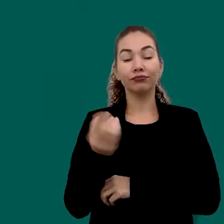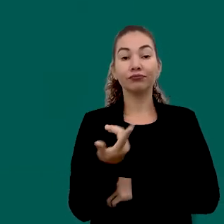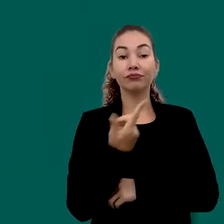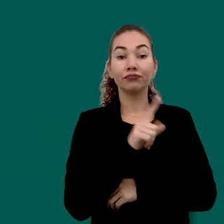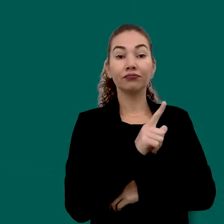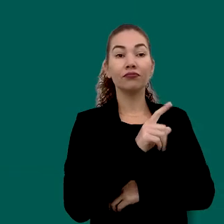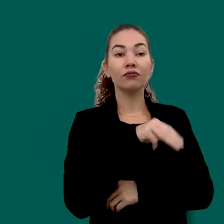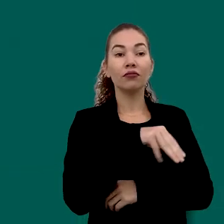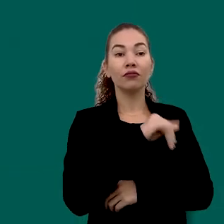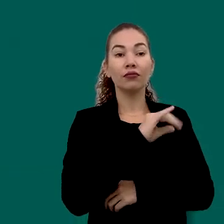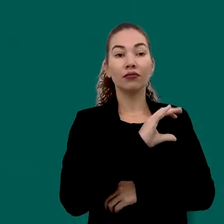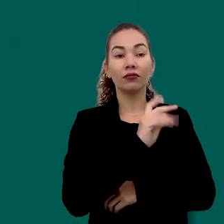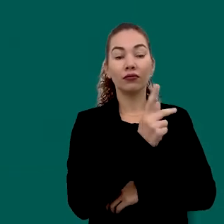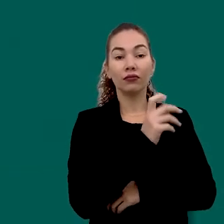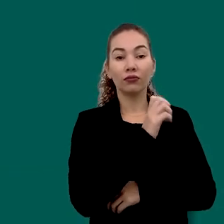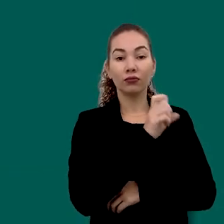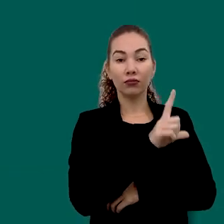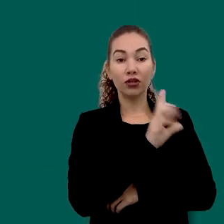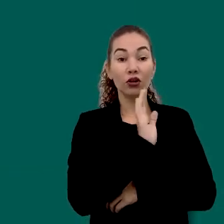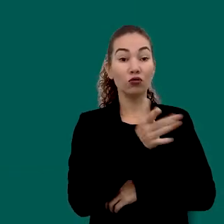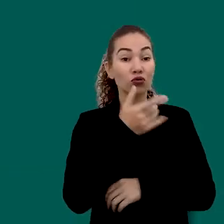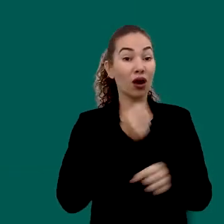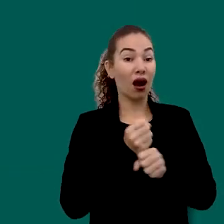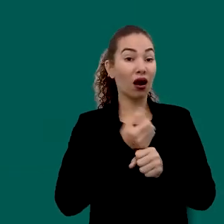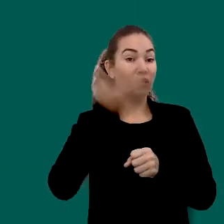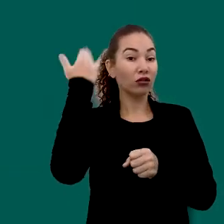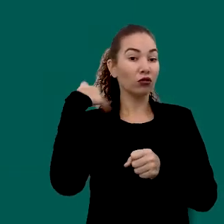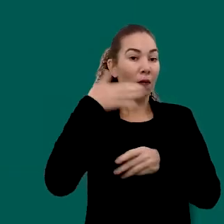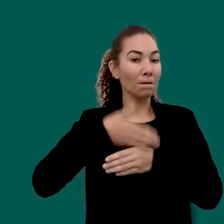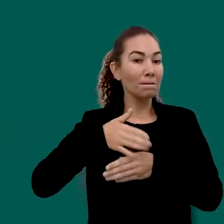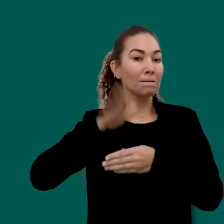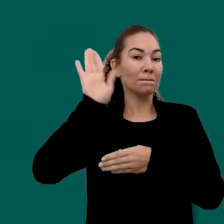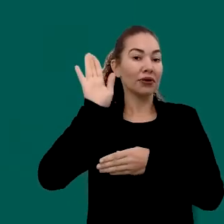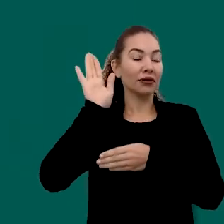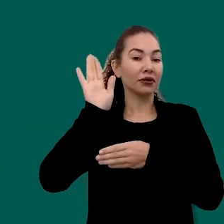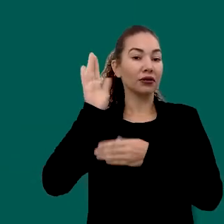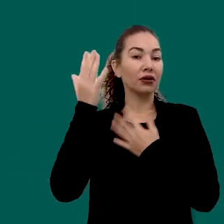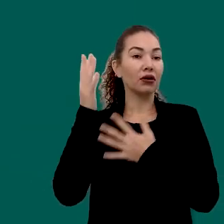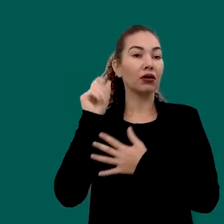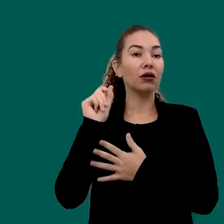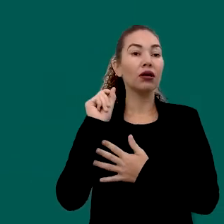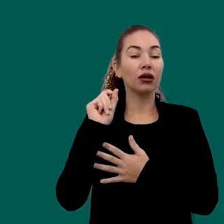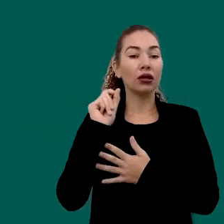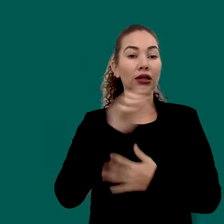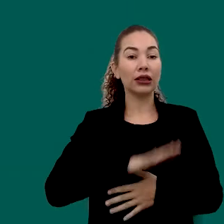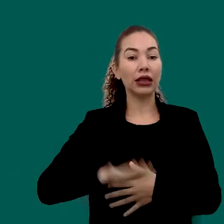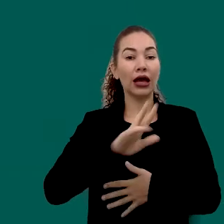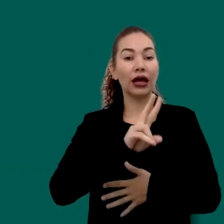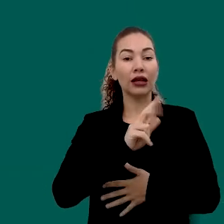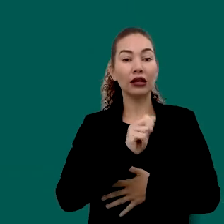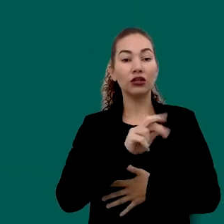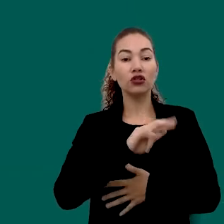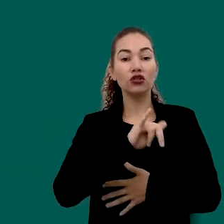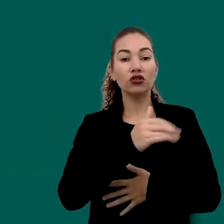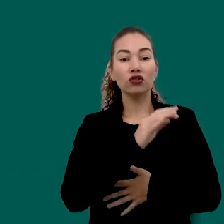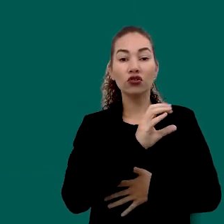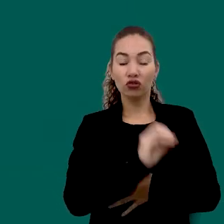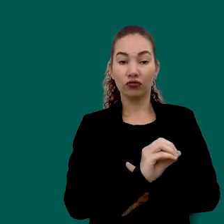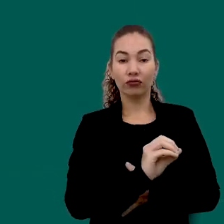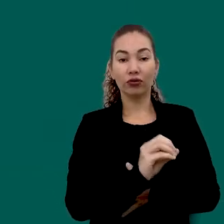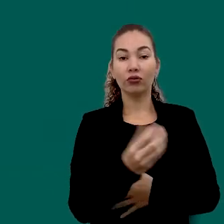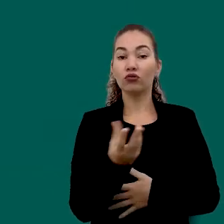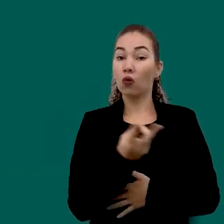Michel Jasper, que foi eleito ano passado, né, LinkedIn Top Voice na área de varejo supermercadista. Caras,